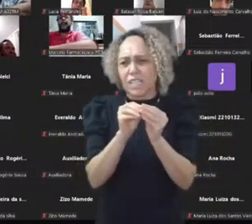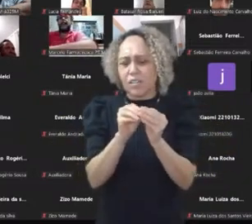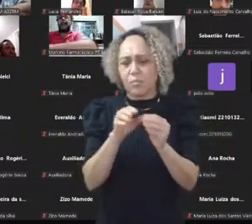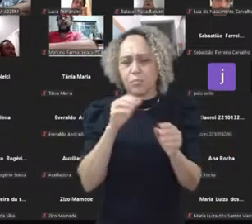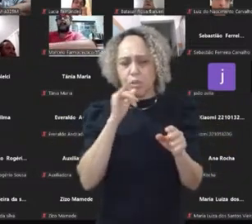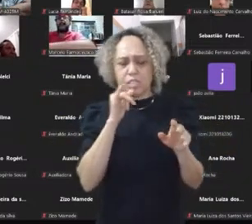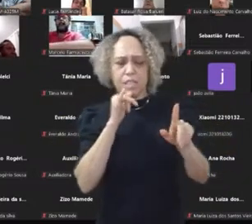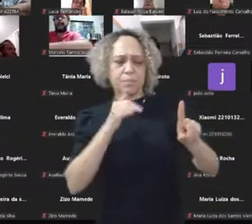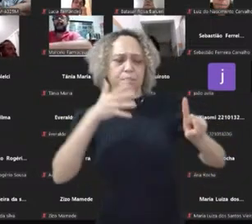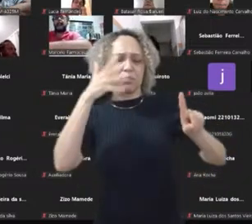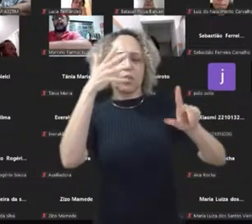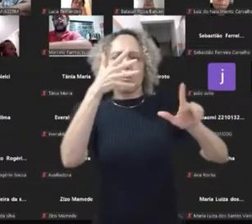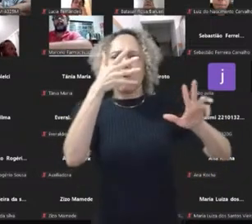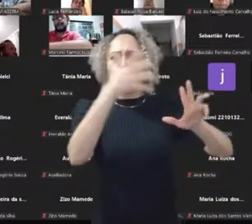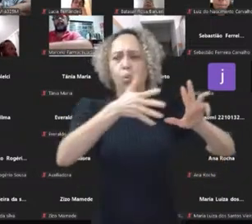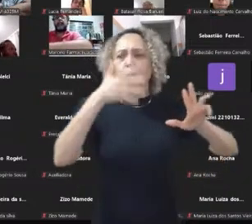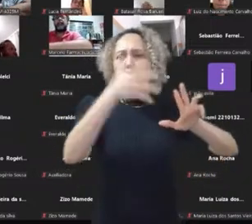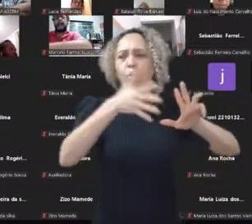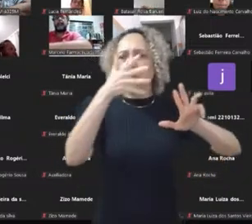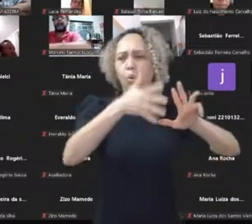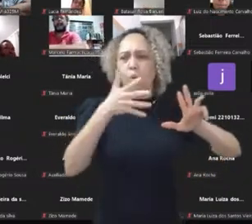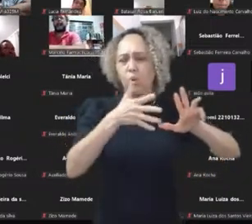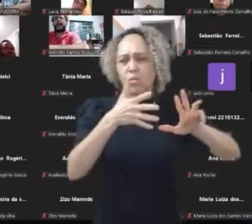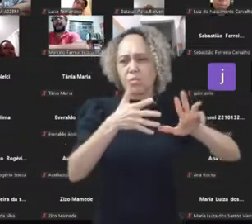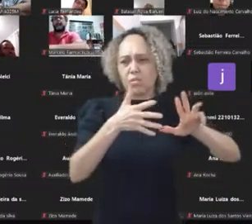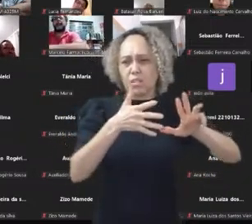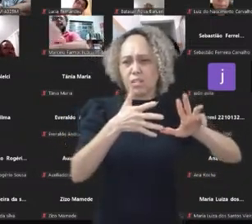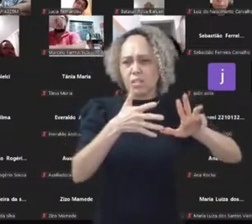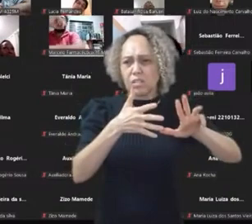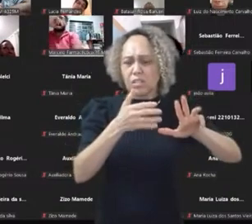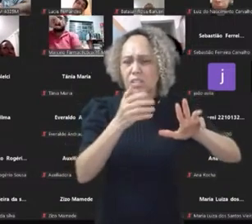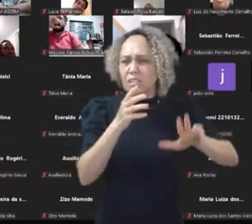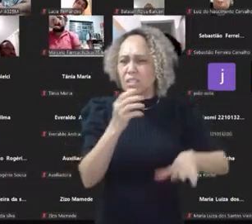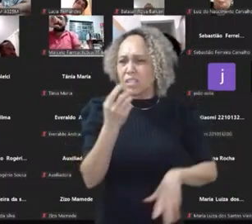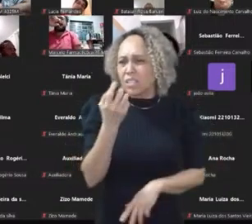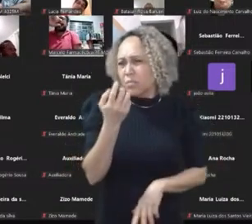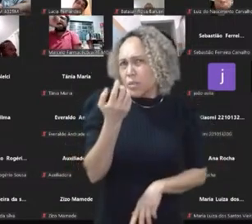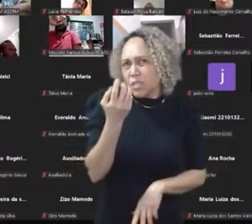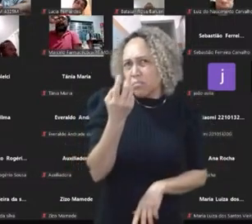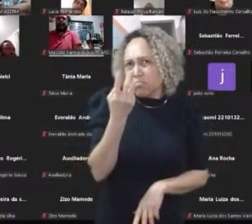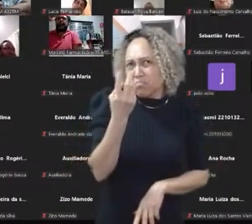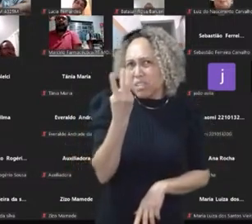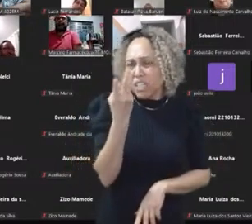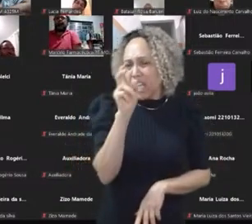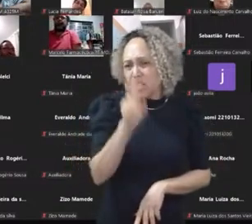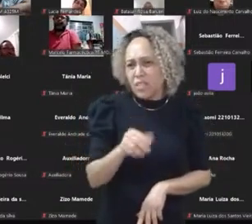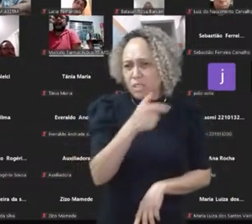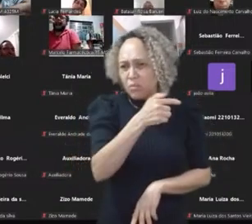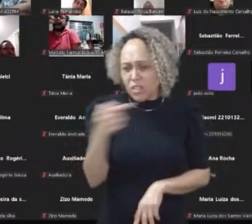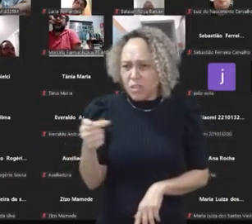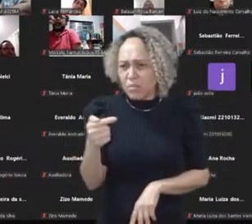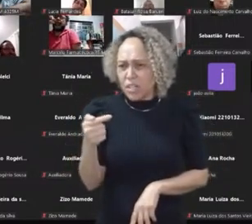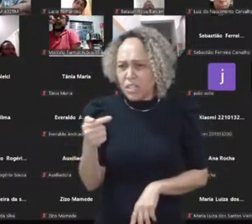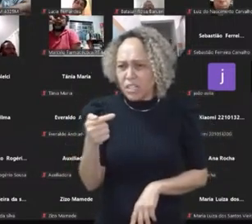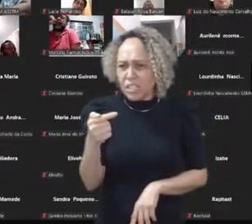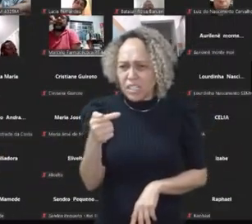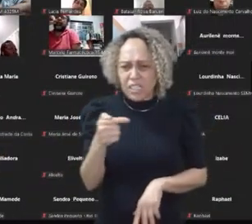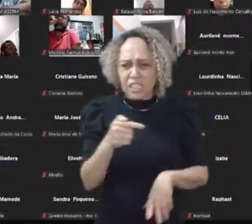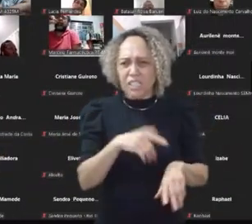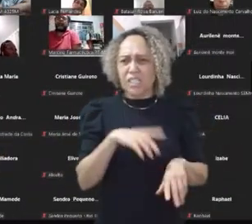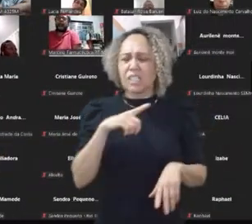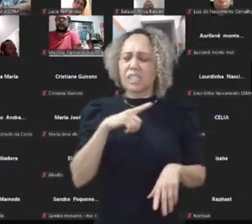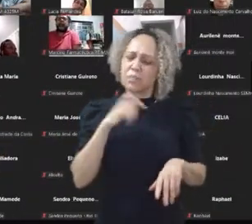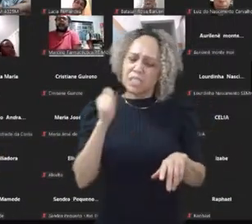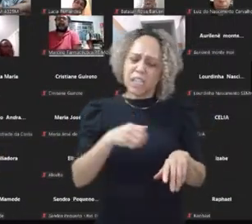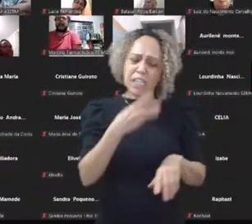Lula que o Jorge usou como exemplo lá ele tem três falas Geniais por semana quando tem uma fala do Lula devia ter 30 cortes